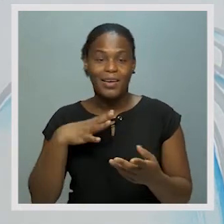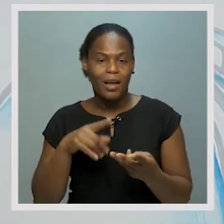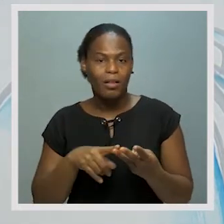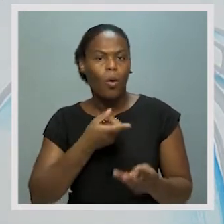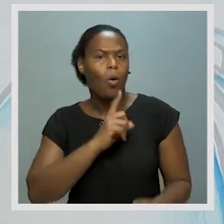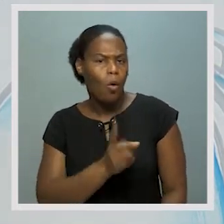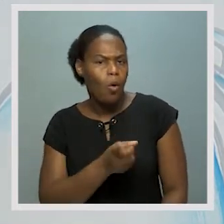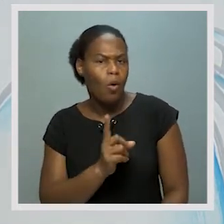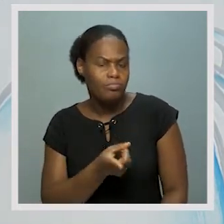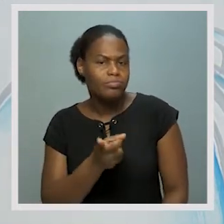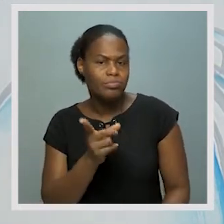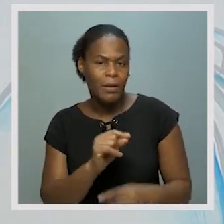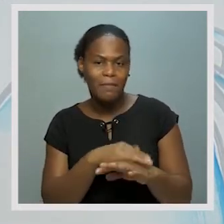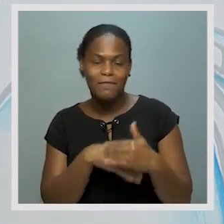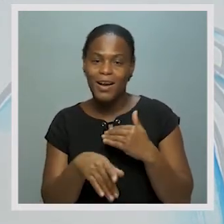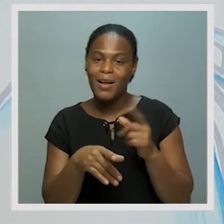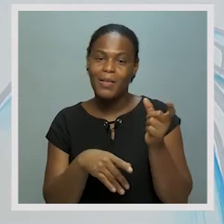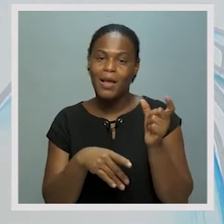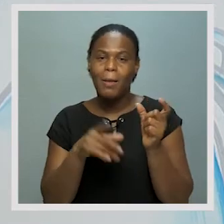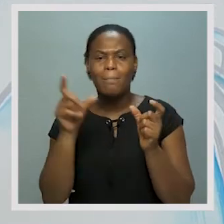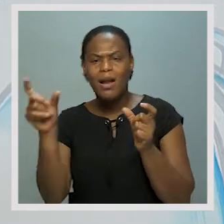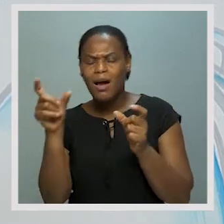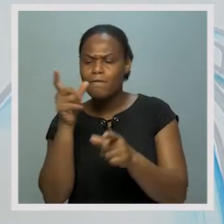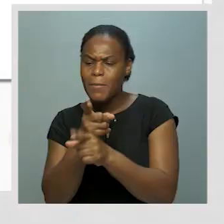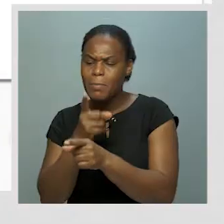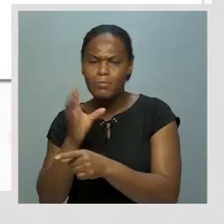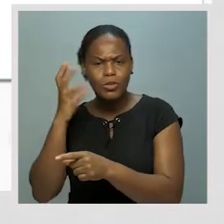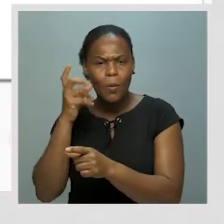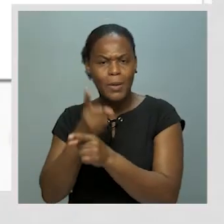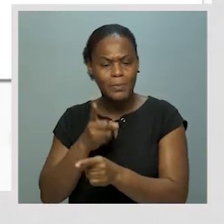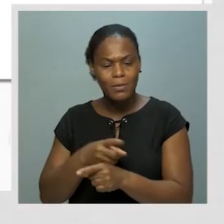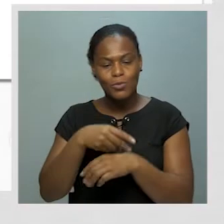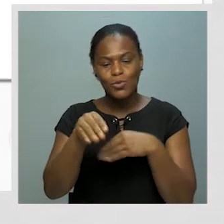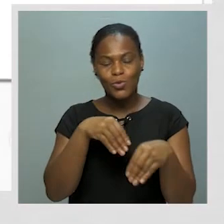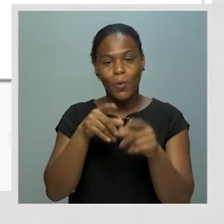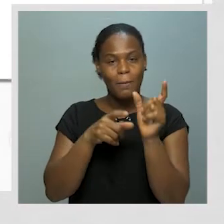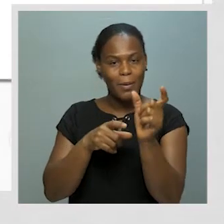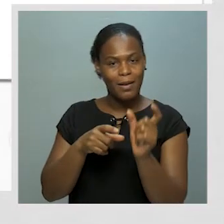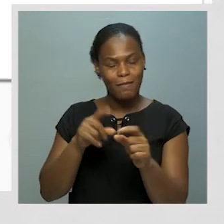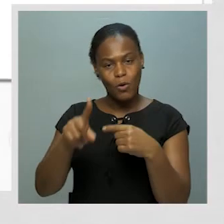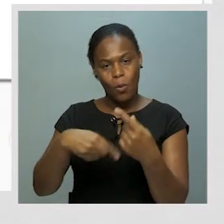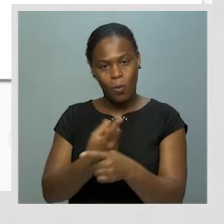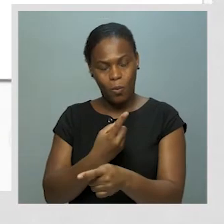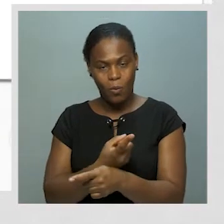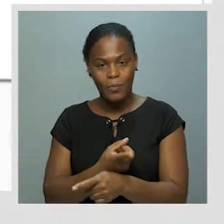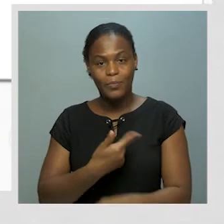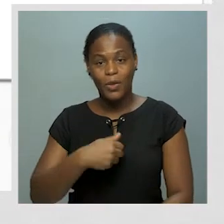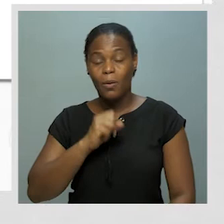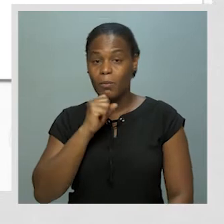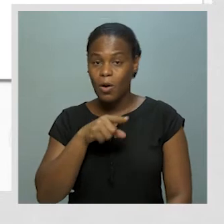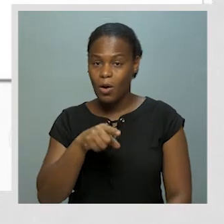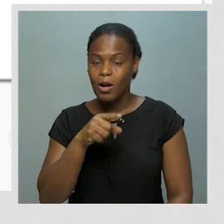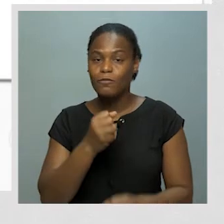contagiar, ordenar e faz uso de rimas, jogos de palavras e etc.